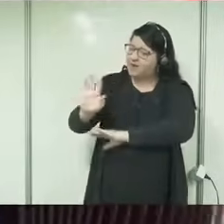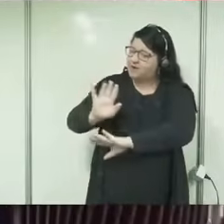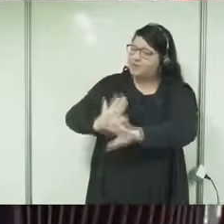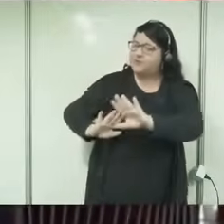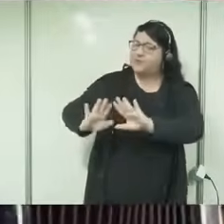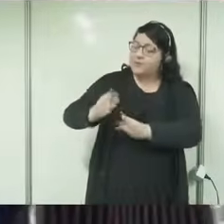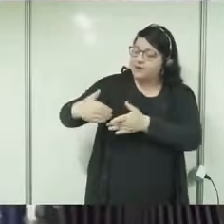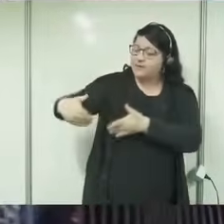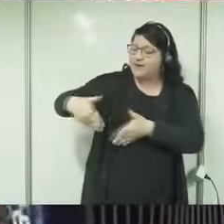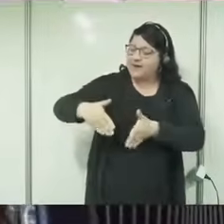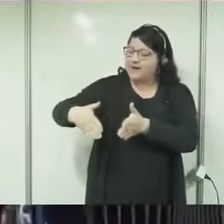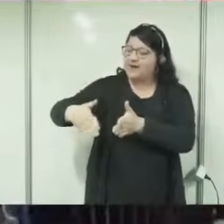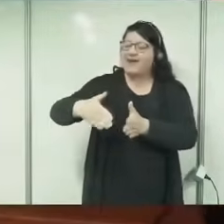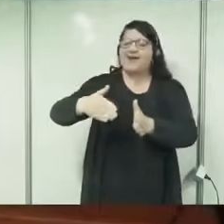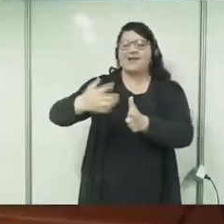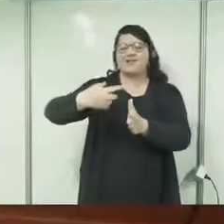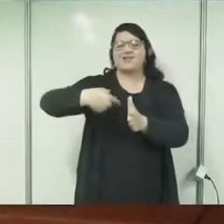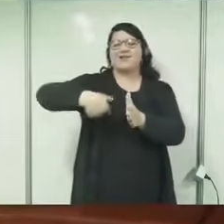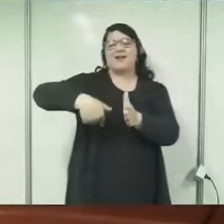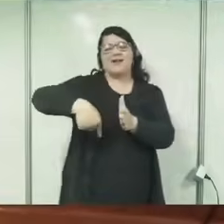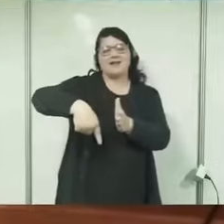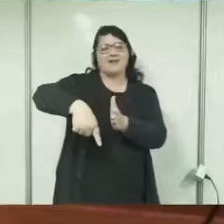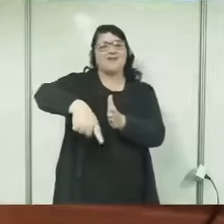Estrada eu sou. Cantar.